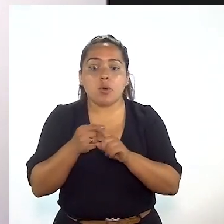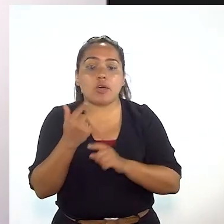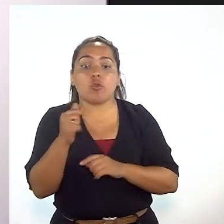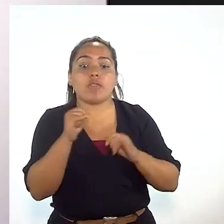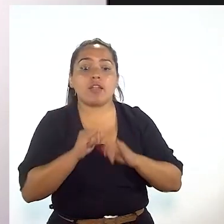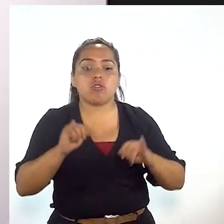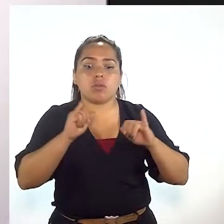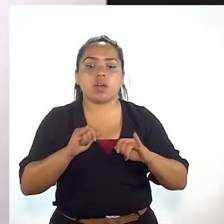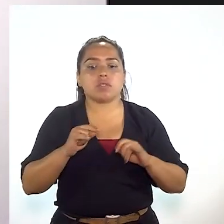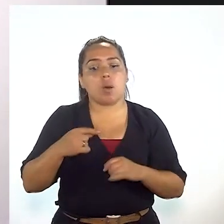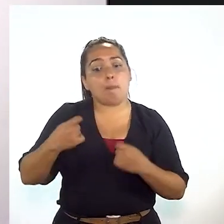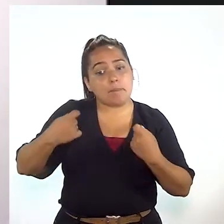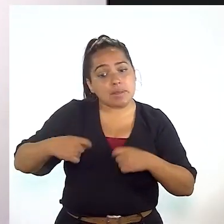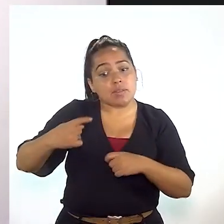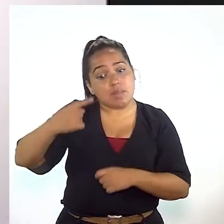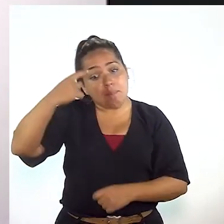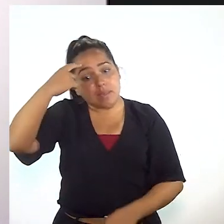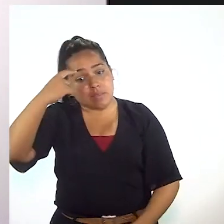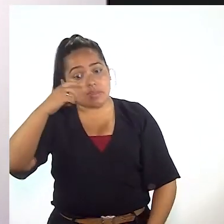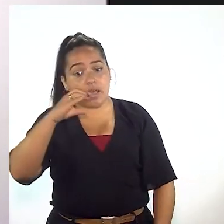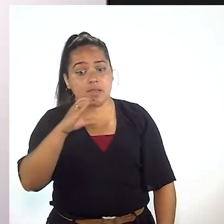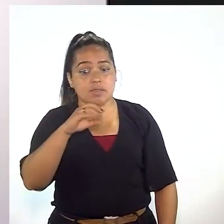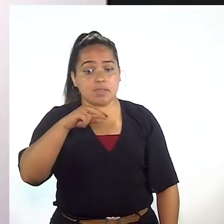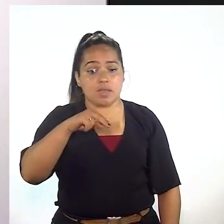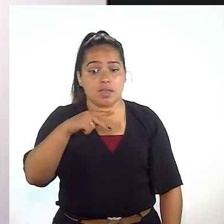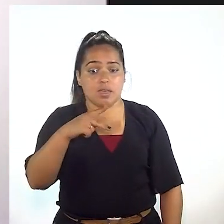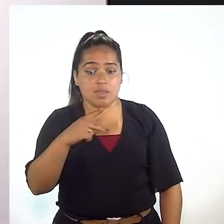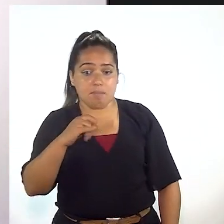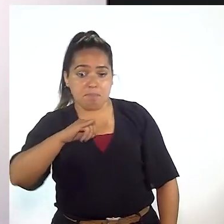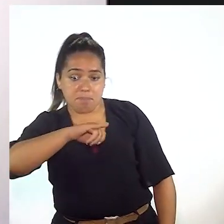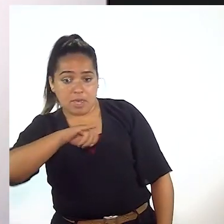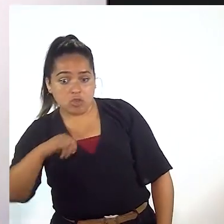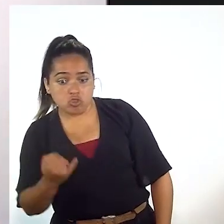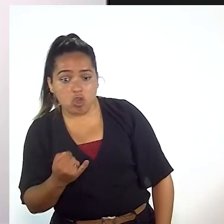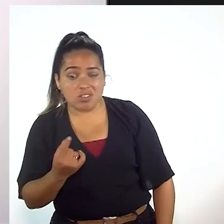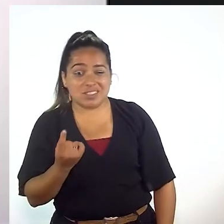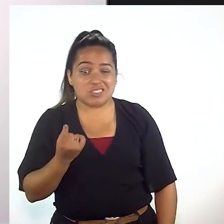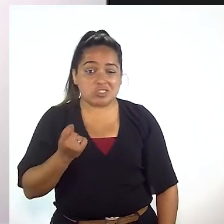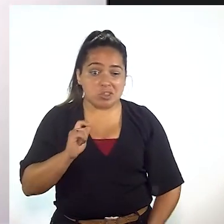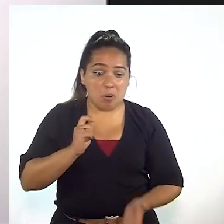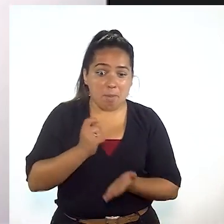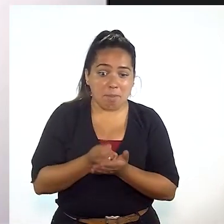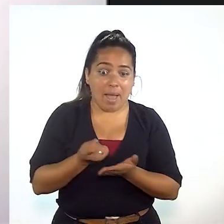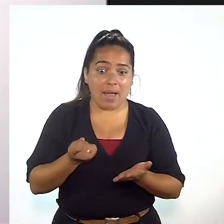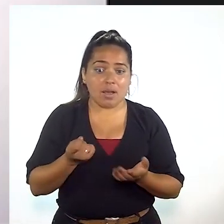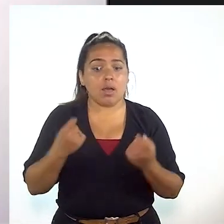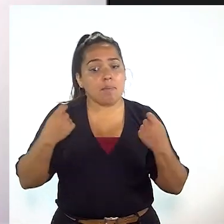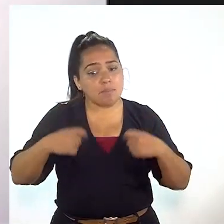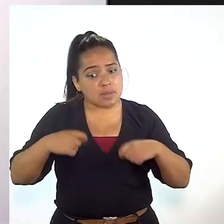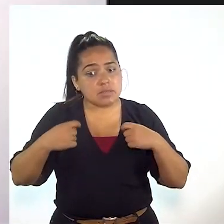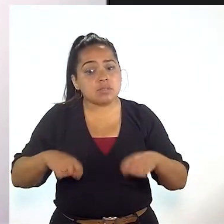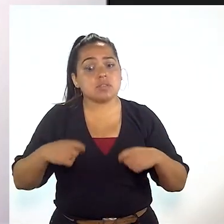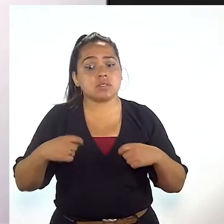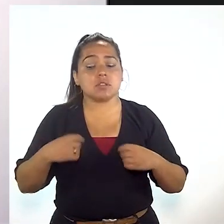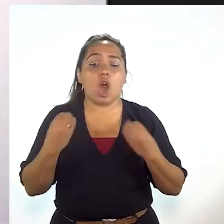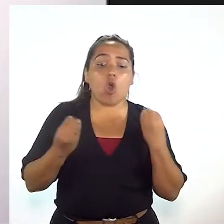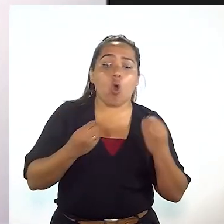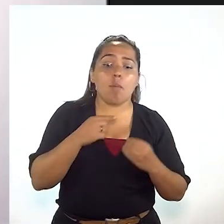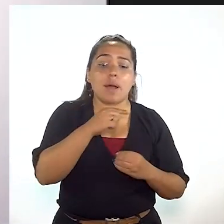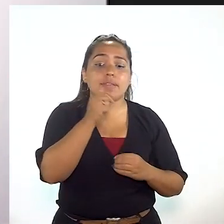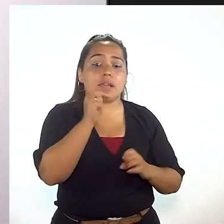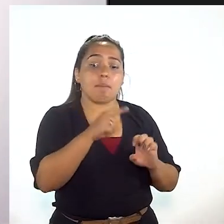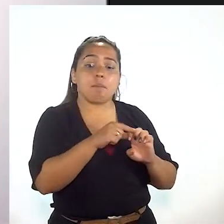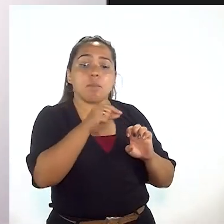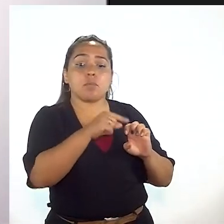tem divulgação. Então, é isso, essas políticas públicas, repensar esse CNPJ, esse valor, e aí